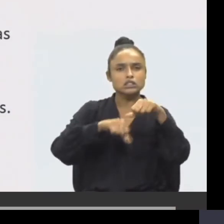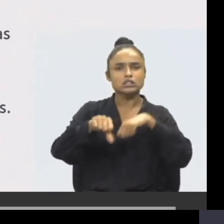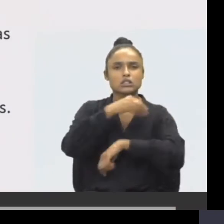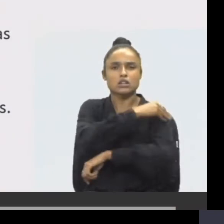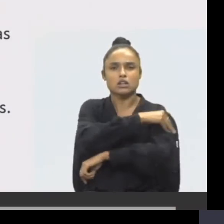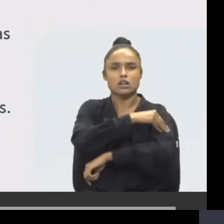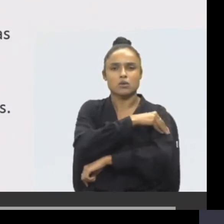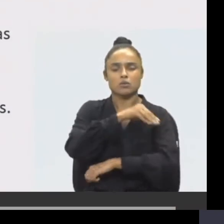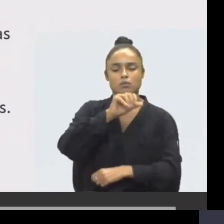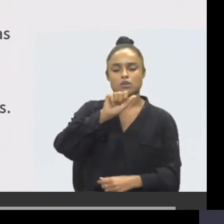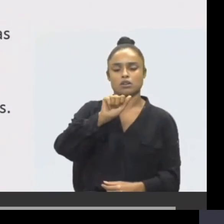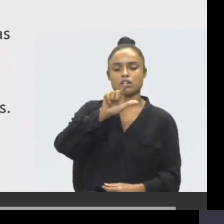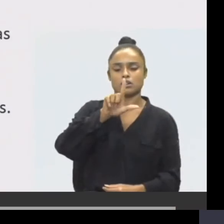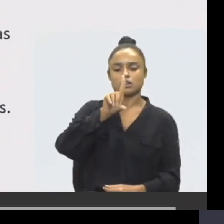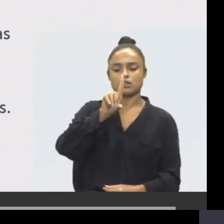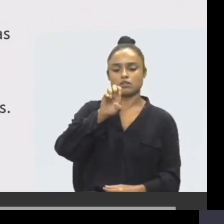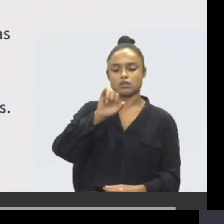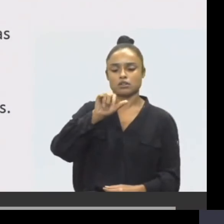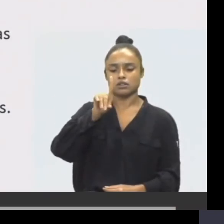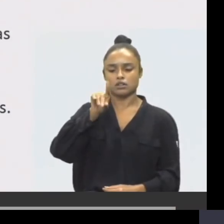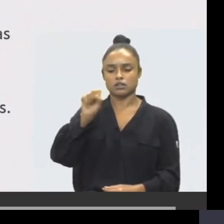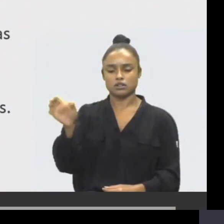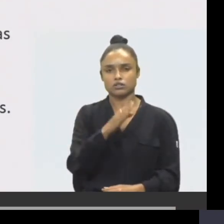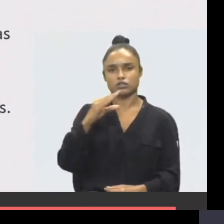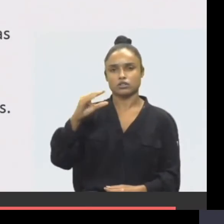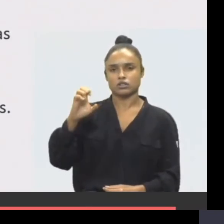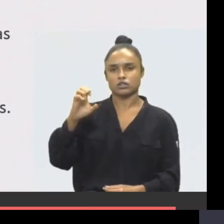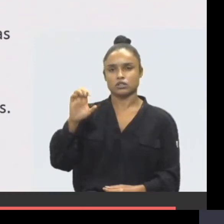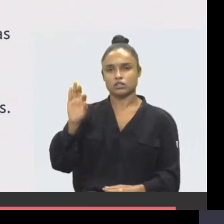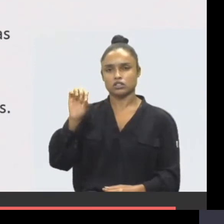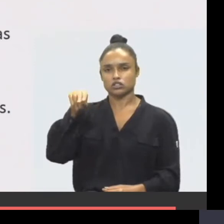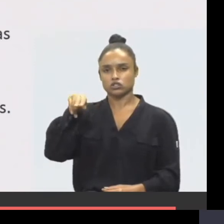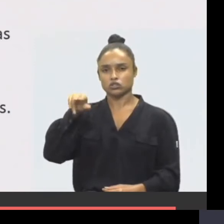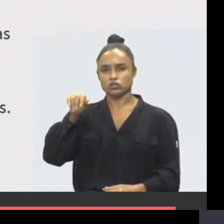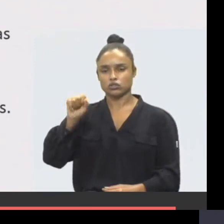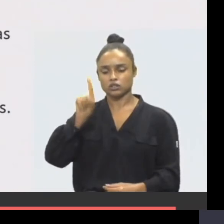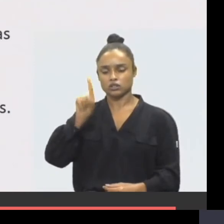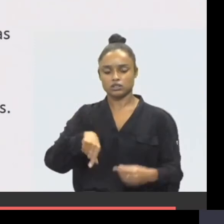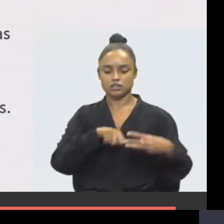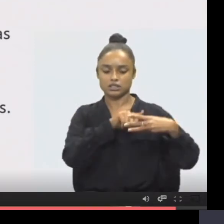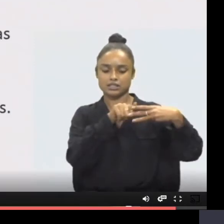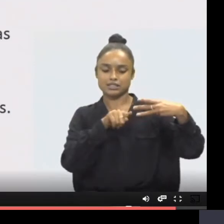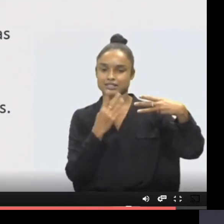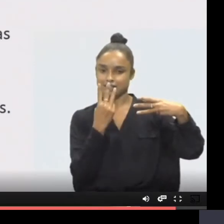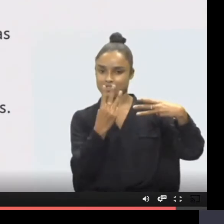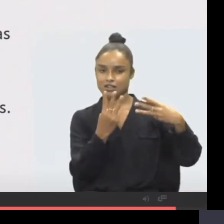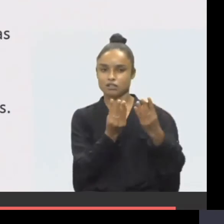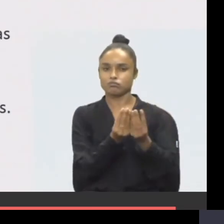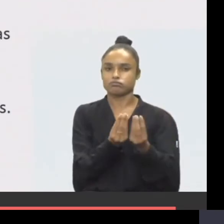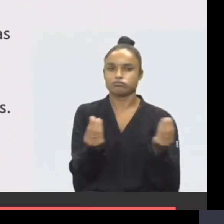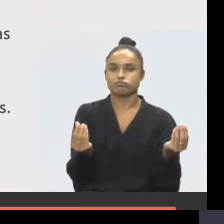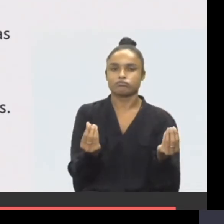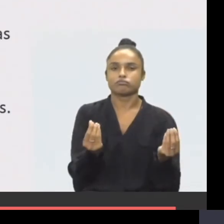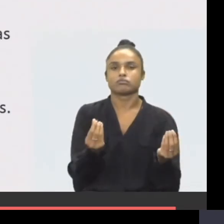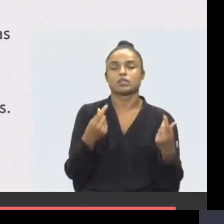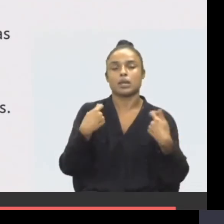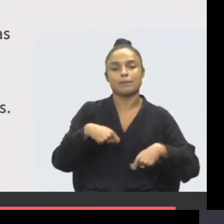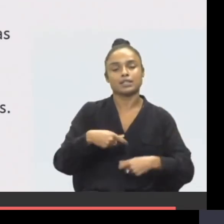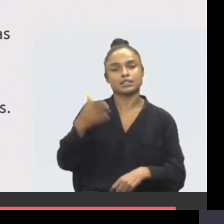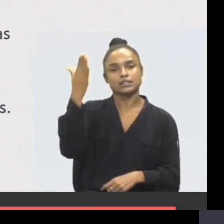álcool, de um aldeído e uma cetona. Então, para a gente trabalhar muito bem os conceitos dessa aula, nós temos